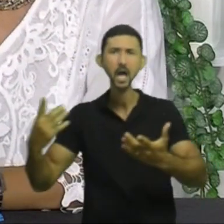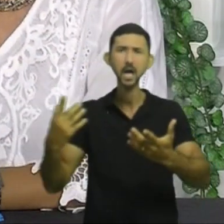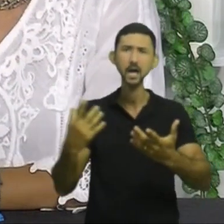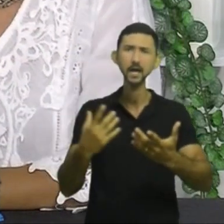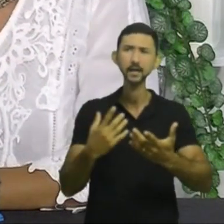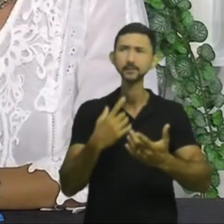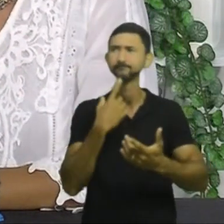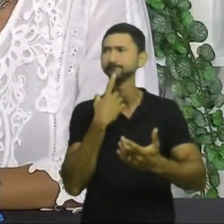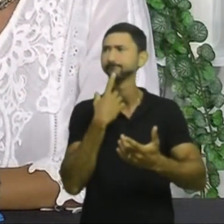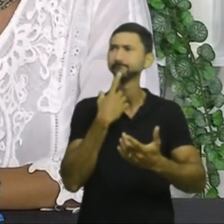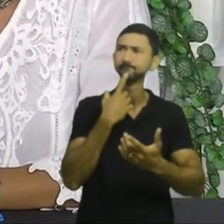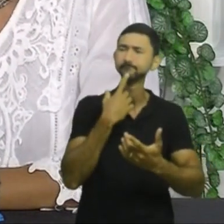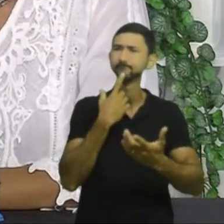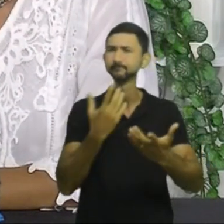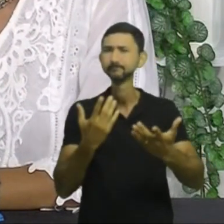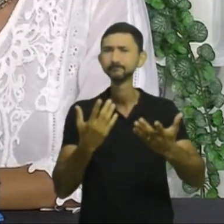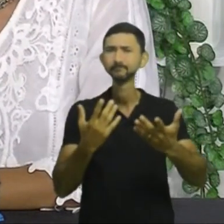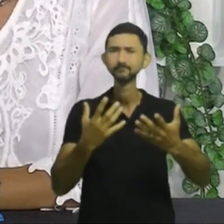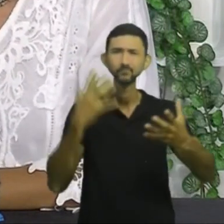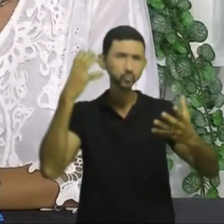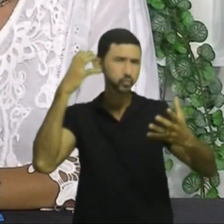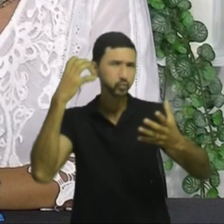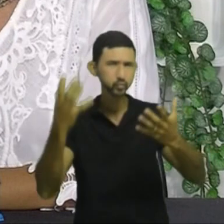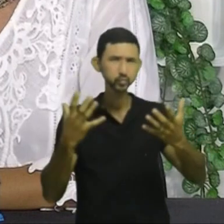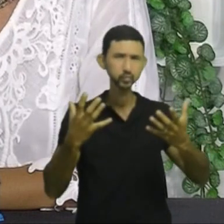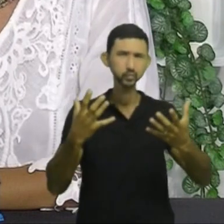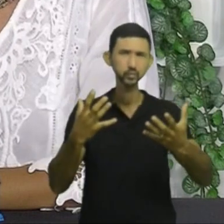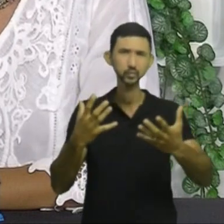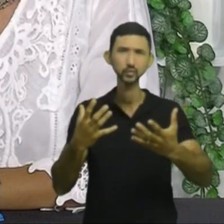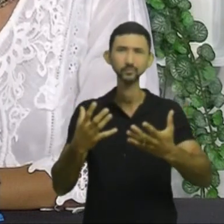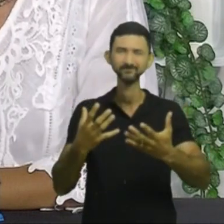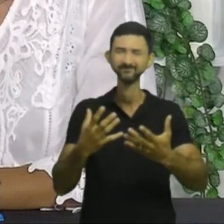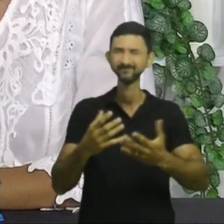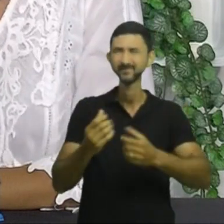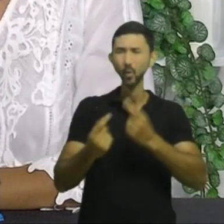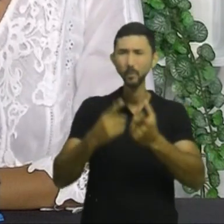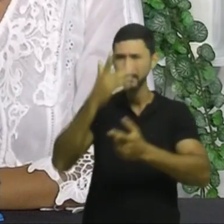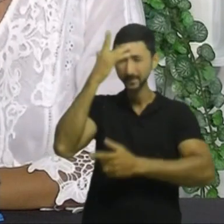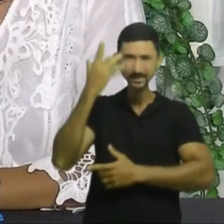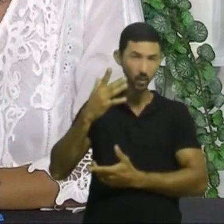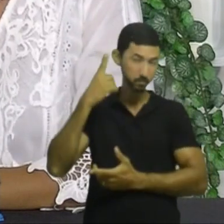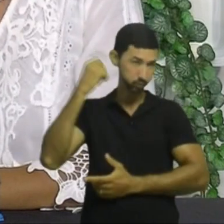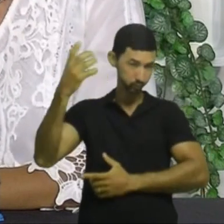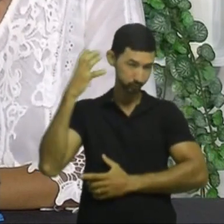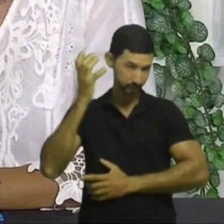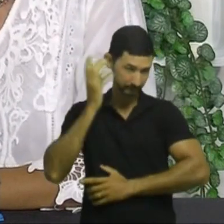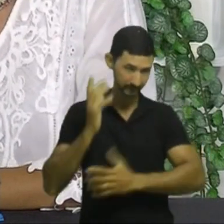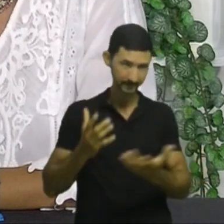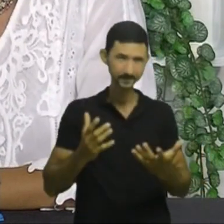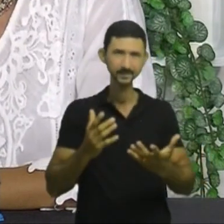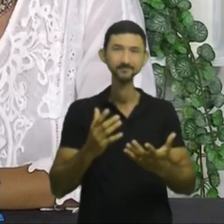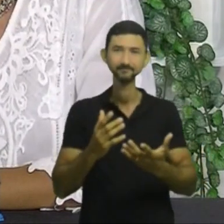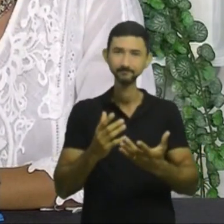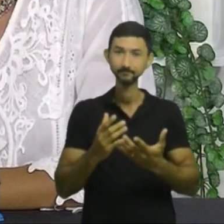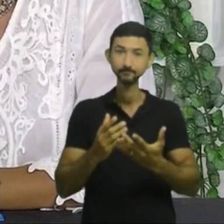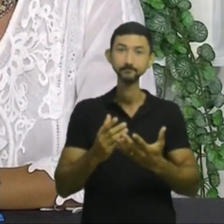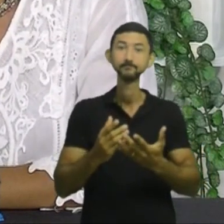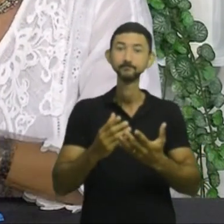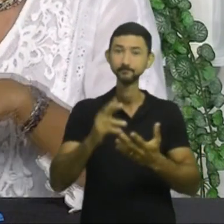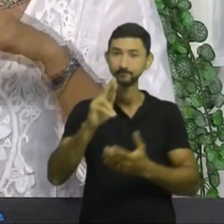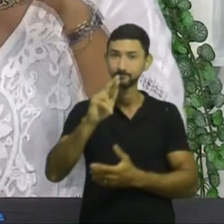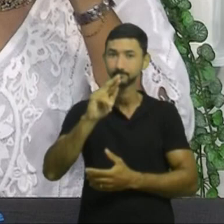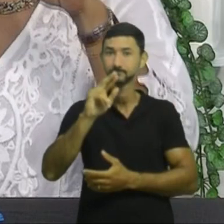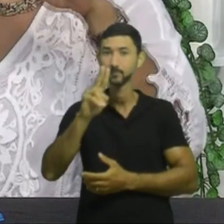saber que eles não são, como algumas pessoas dizem, barulhos, são